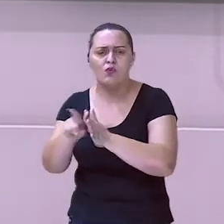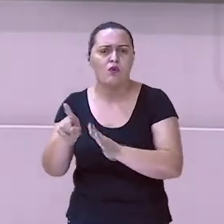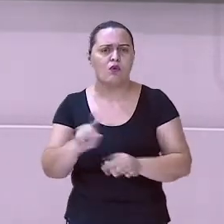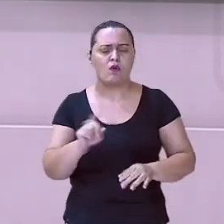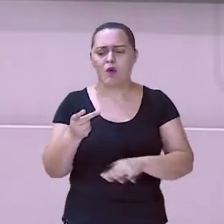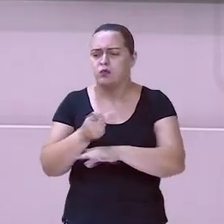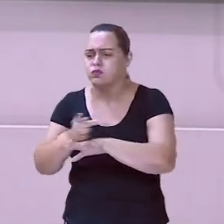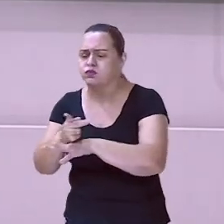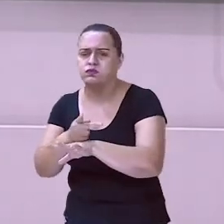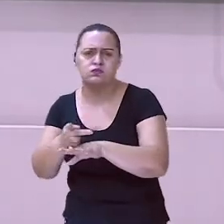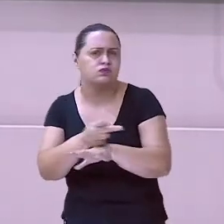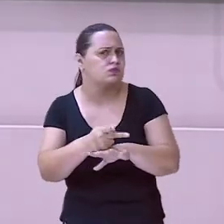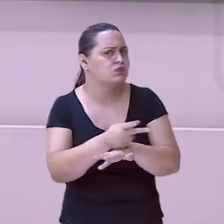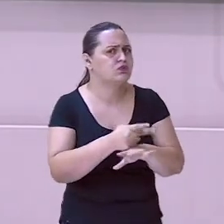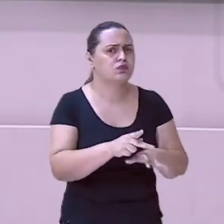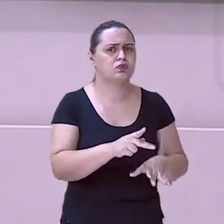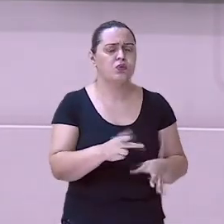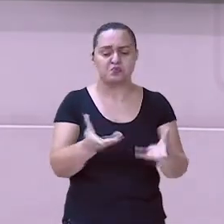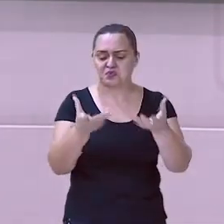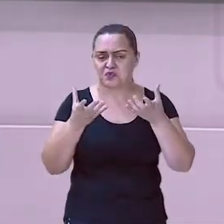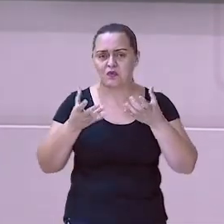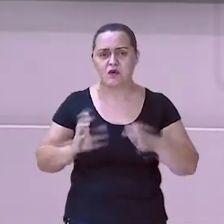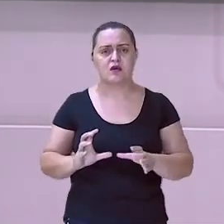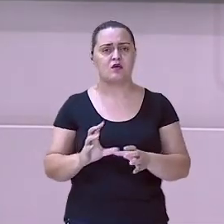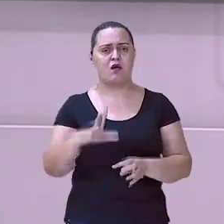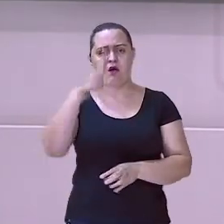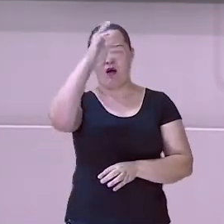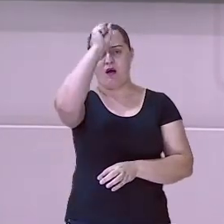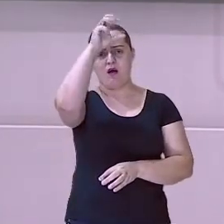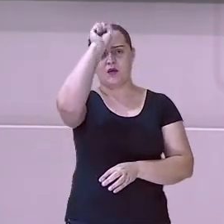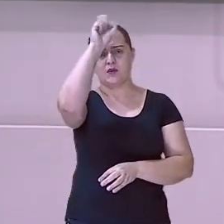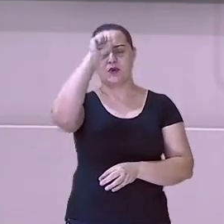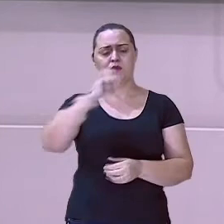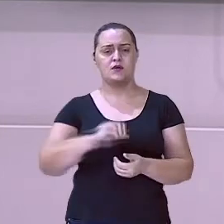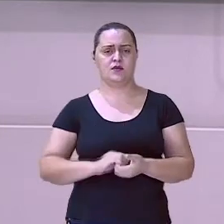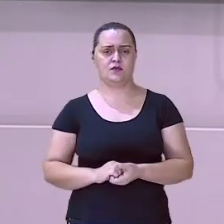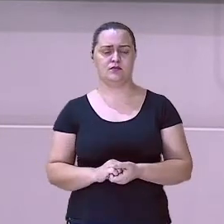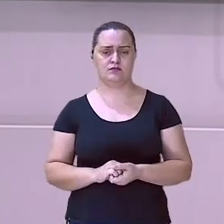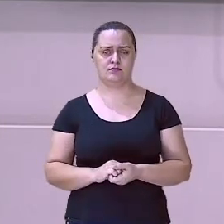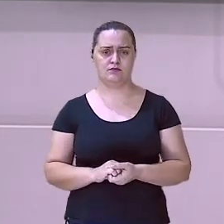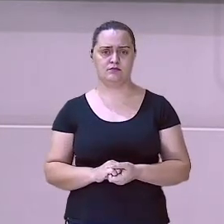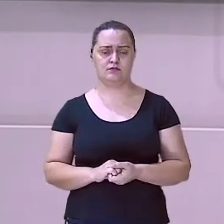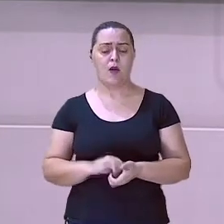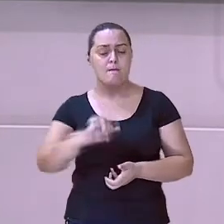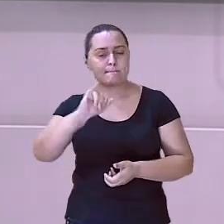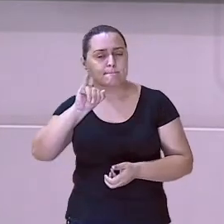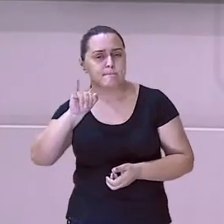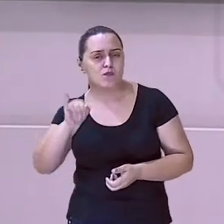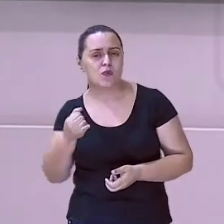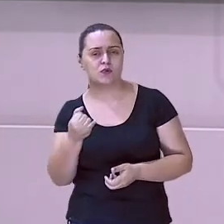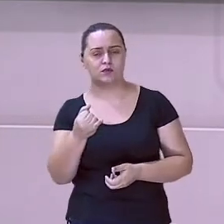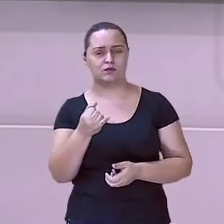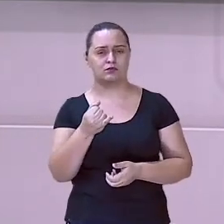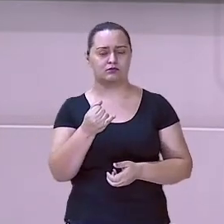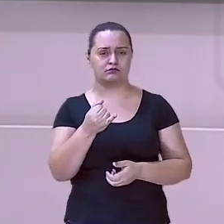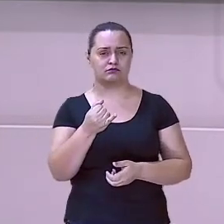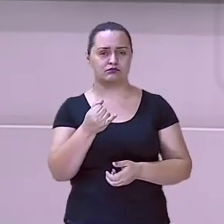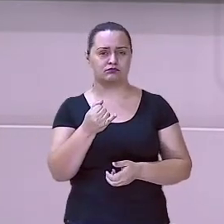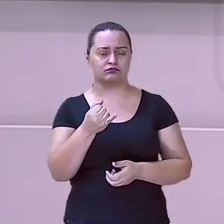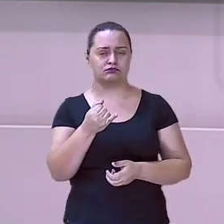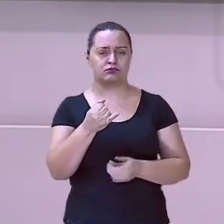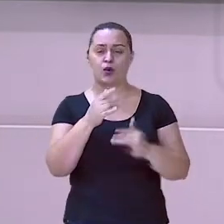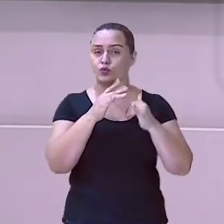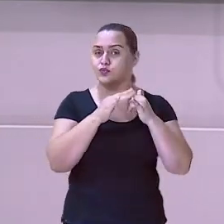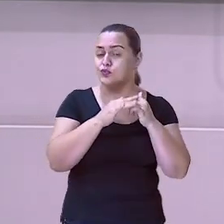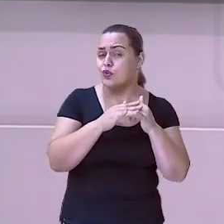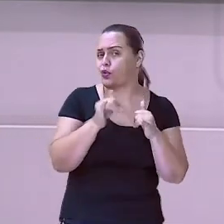gastou tempo para conhecer esse país. Aproveite a internet para